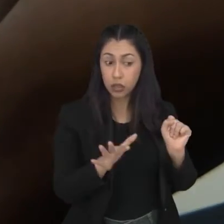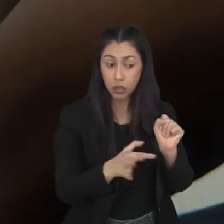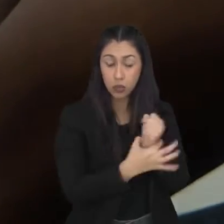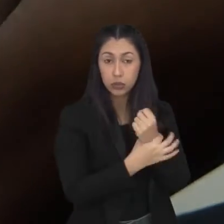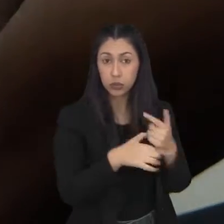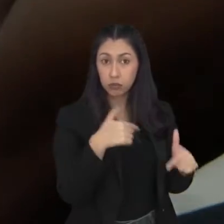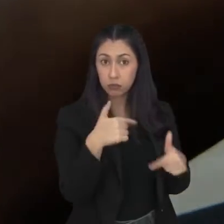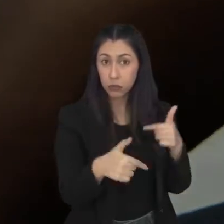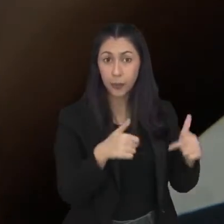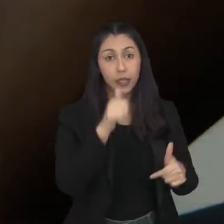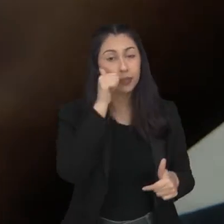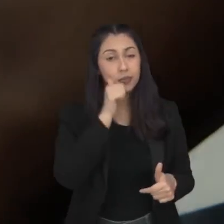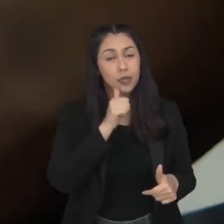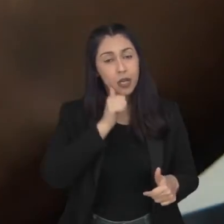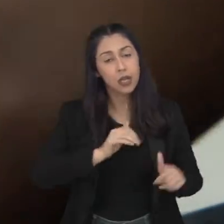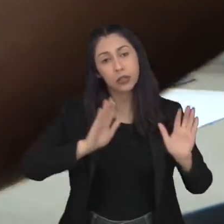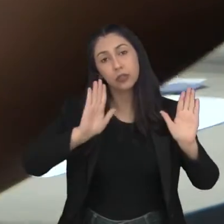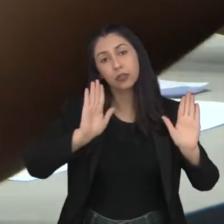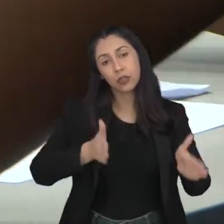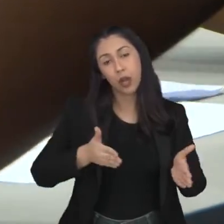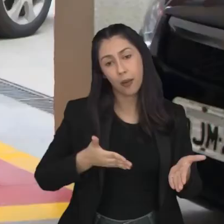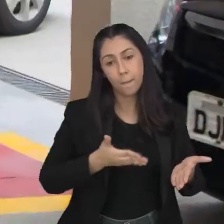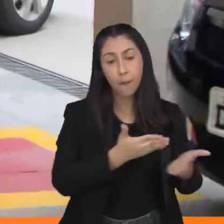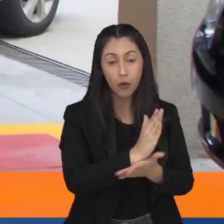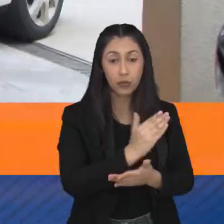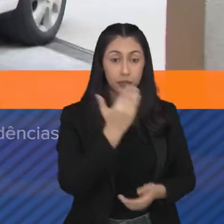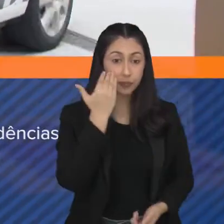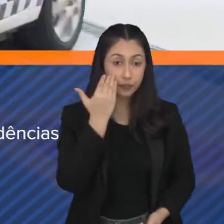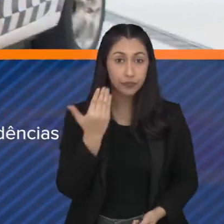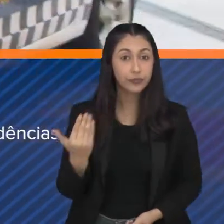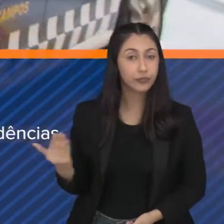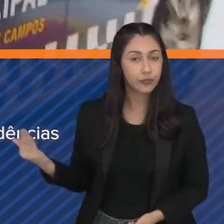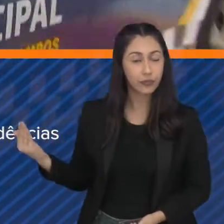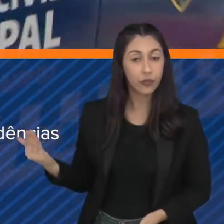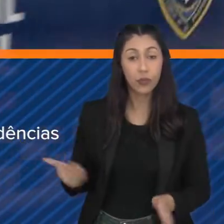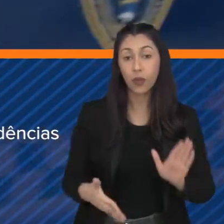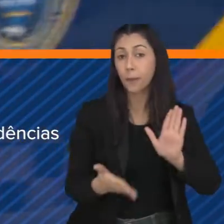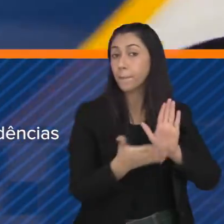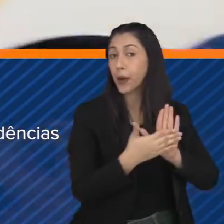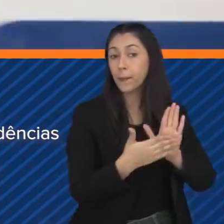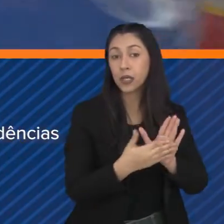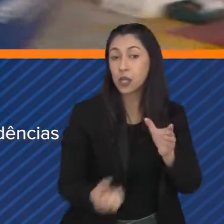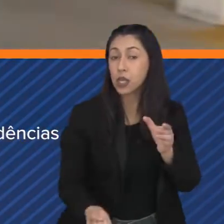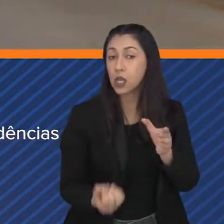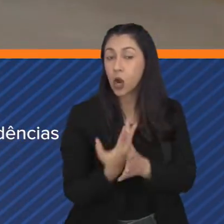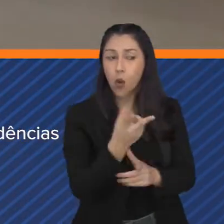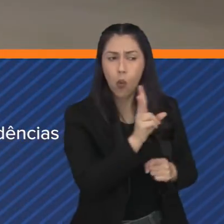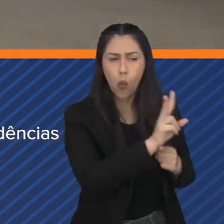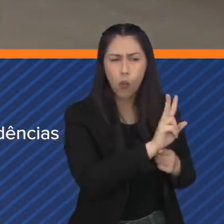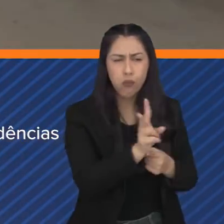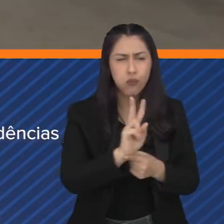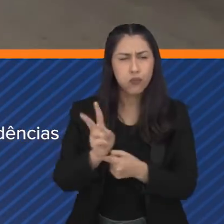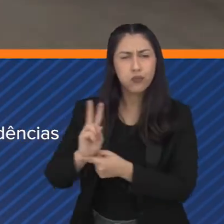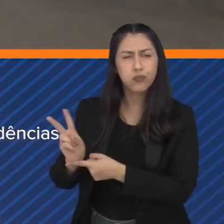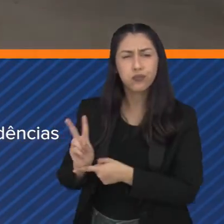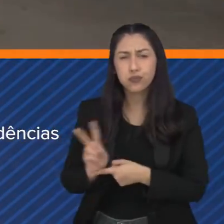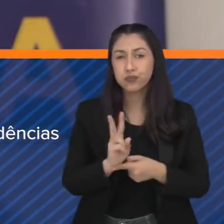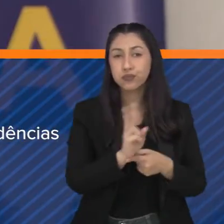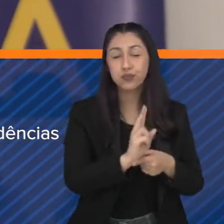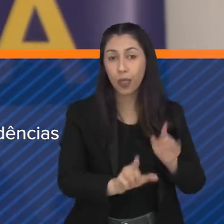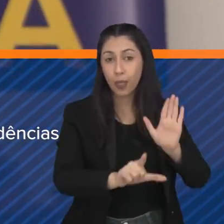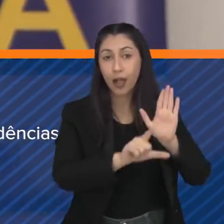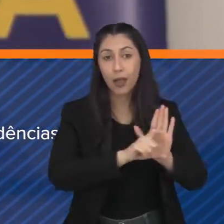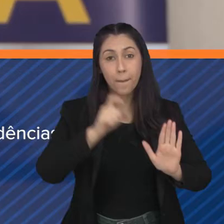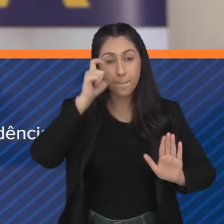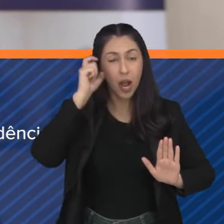incentivo ao trabalho das mulheres foram aprovadas. Uma delas foi a proposta que instituiu a Patrulha Maria da Penha,